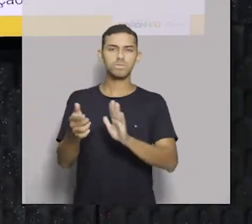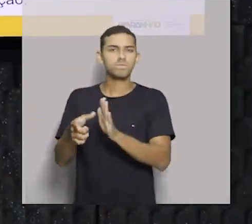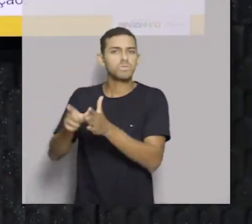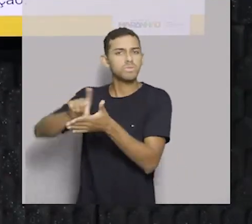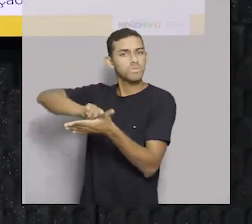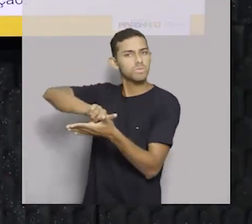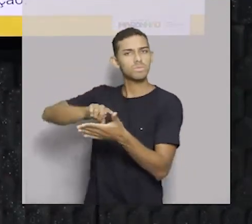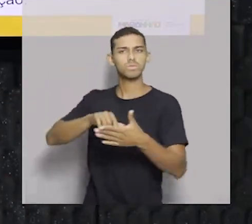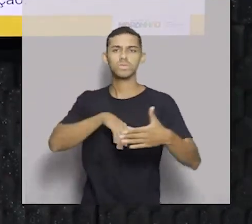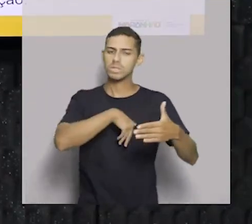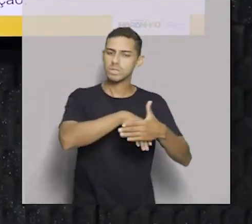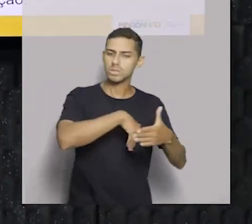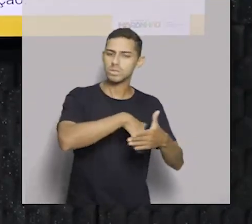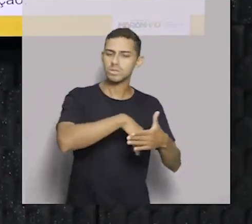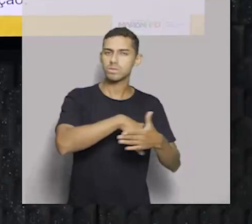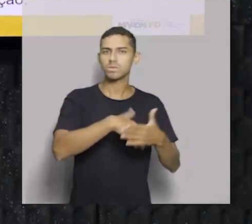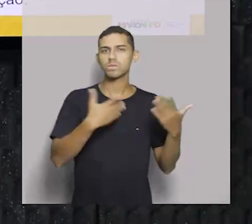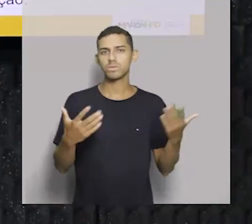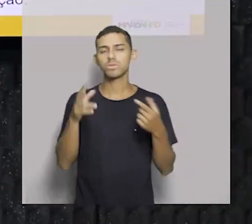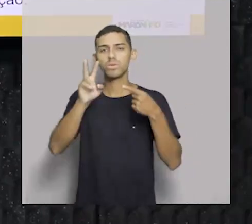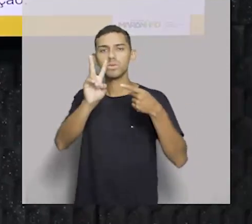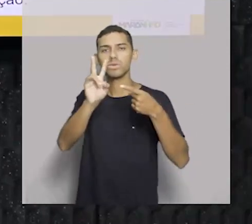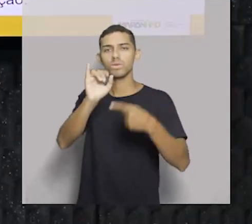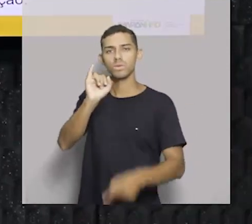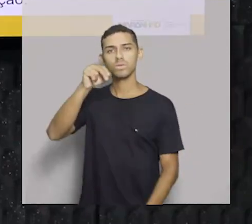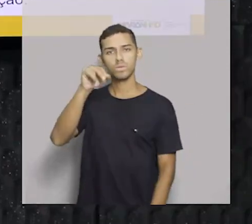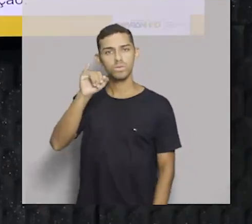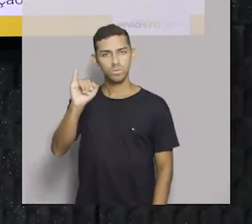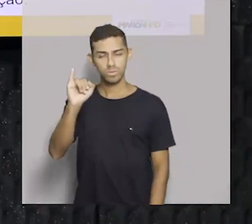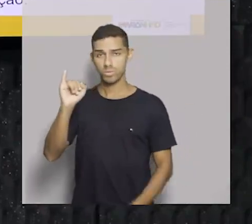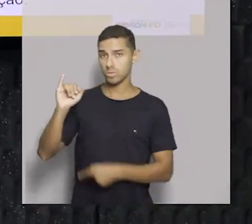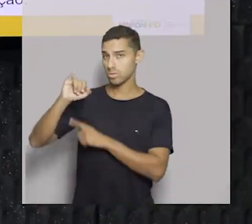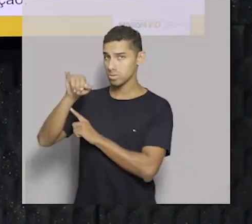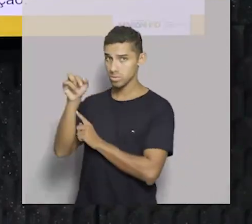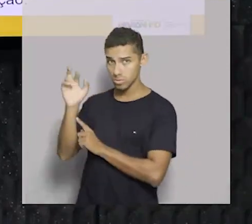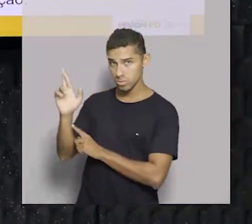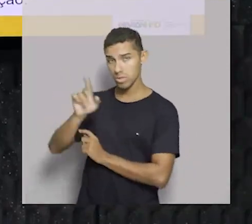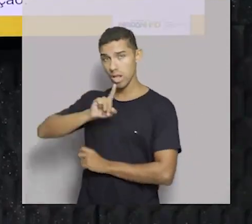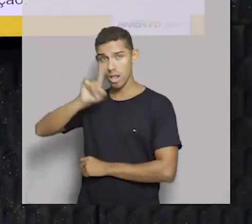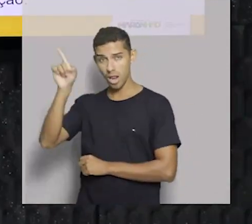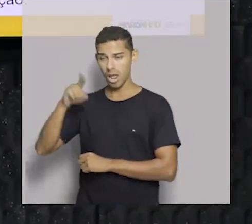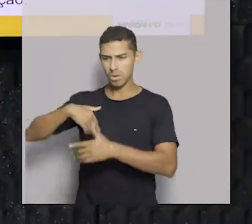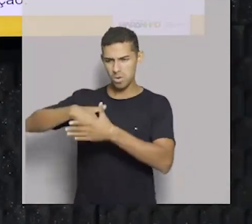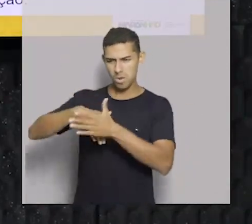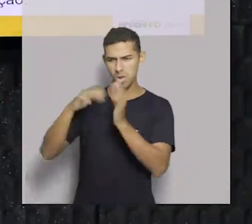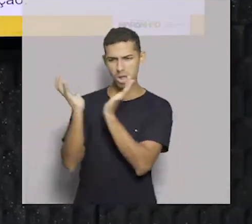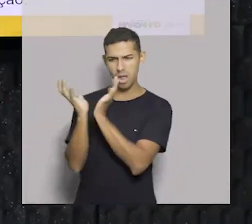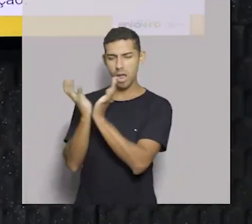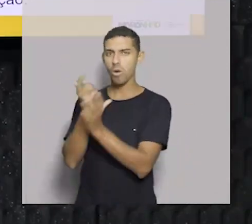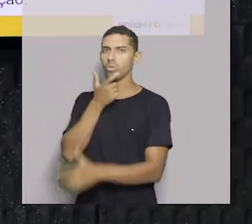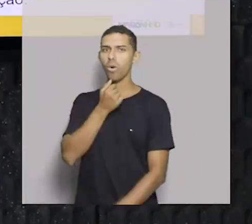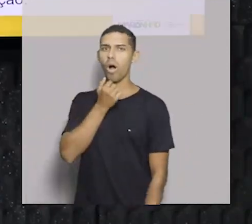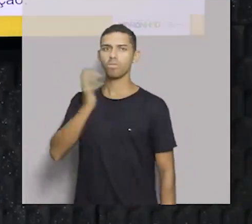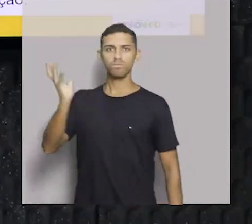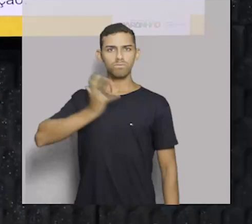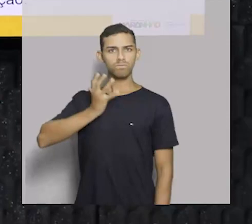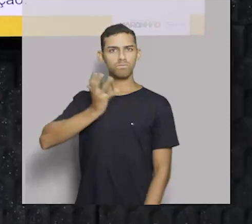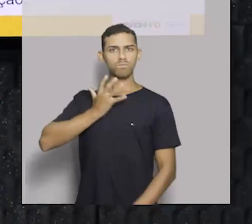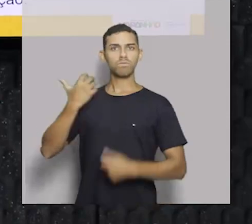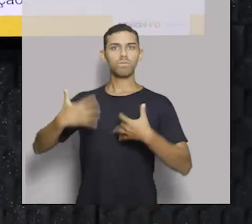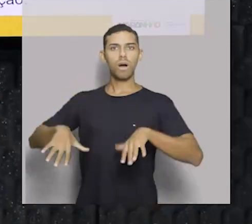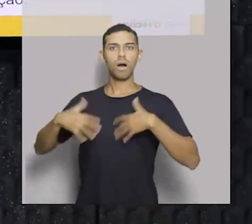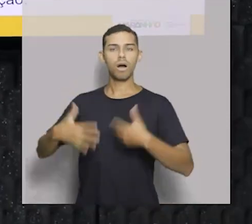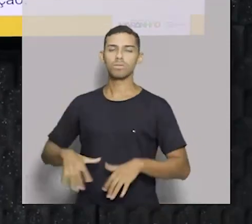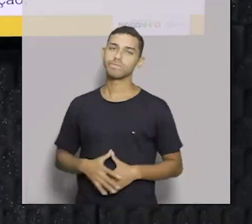casos no futebol como do Vini Júnior do Real Madrid é um cara que tem dinheiro é milionário mas mesmo assim não